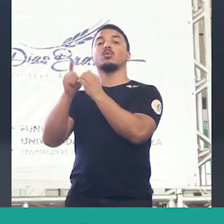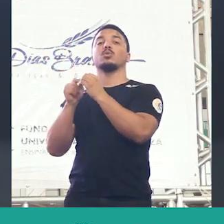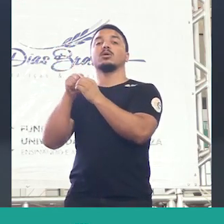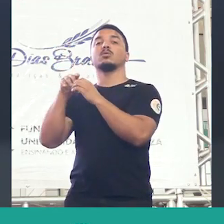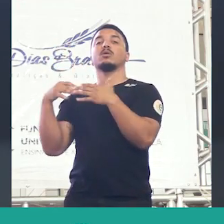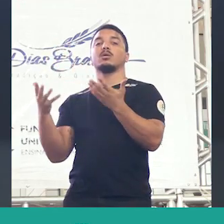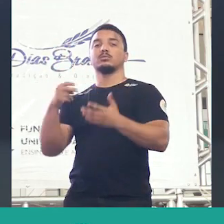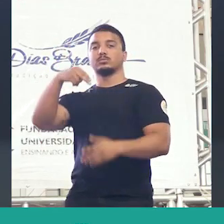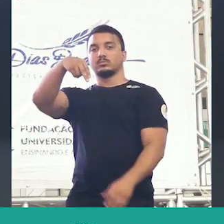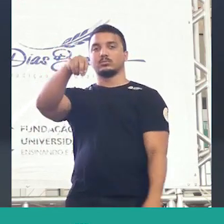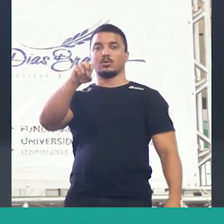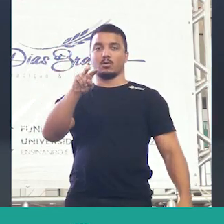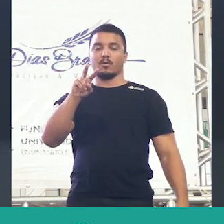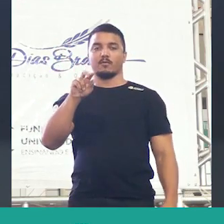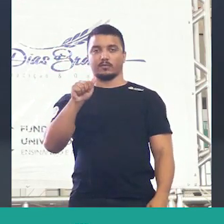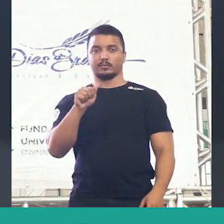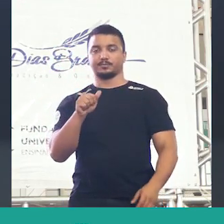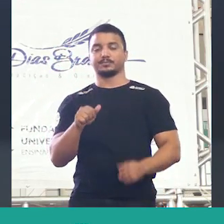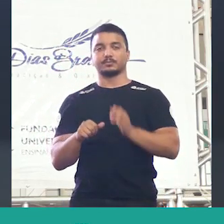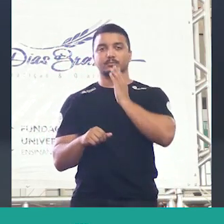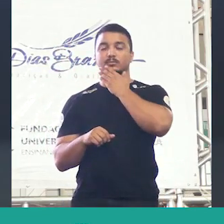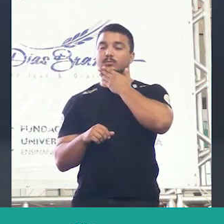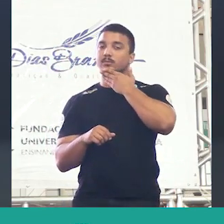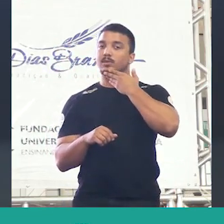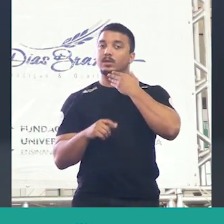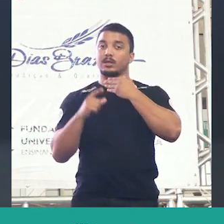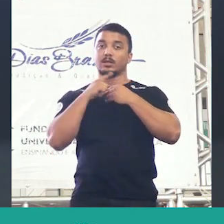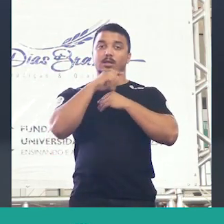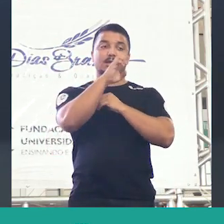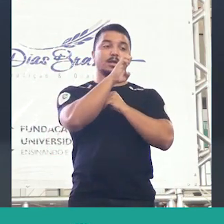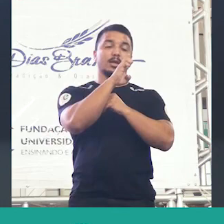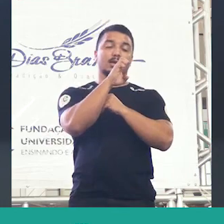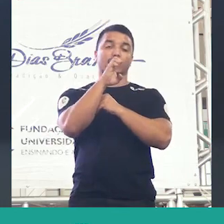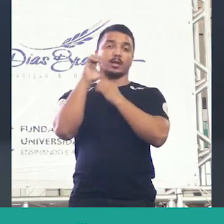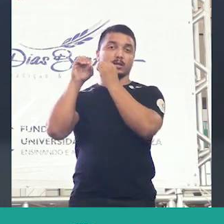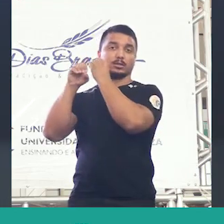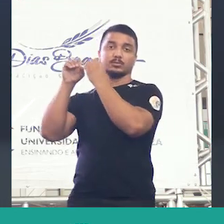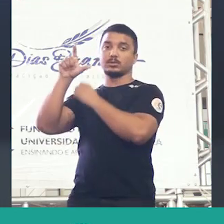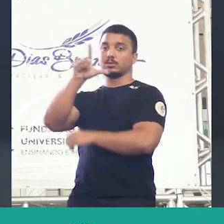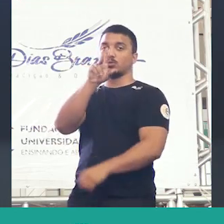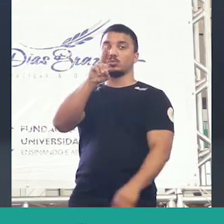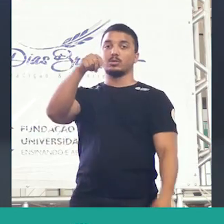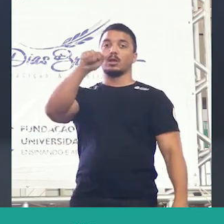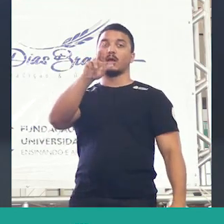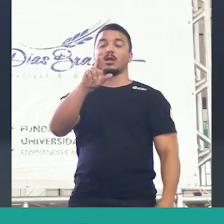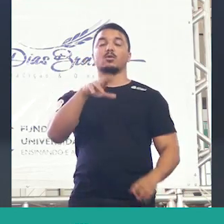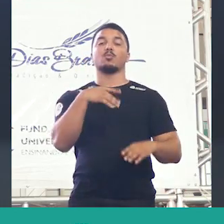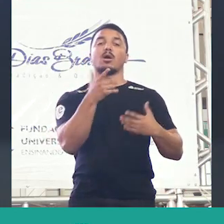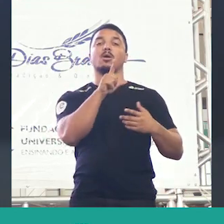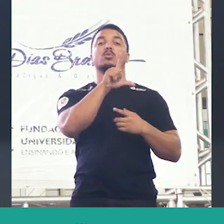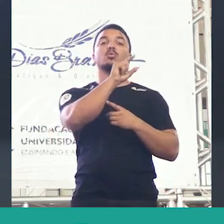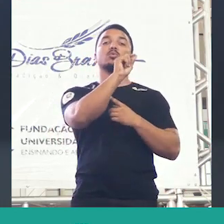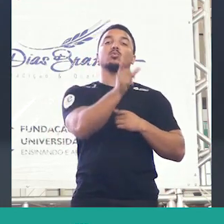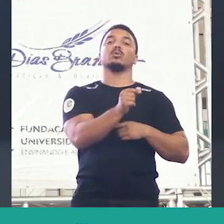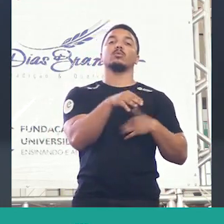é? É a lua nova. E qual é a lua do eclipse lunar?